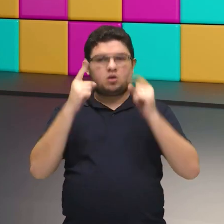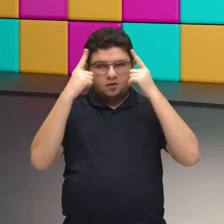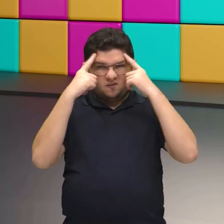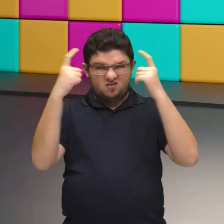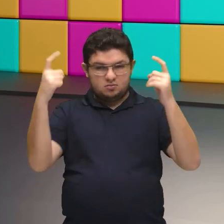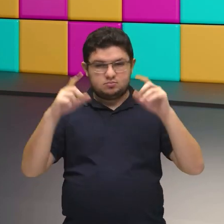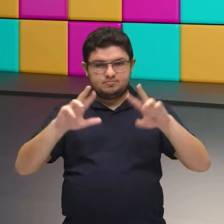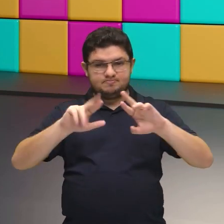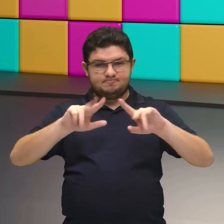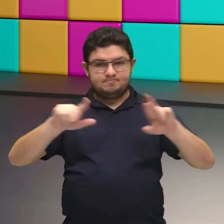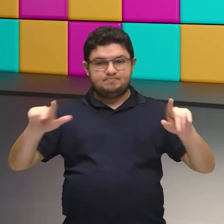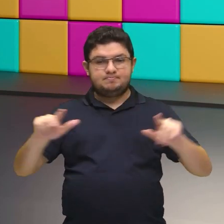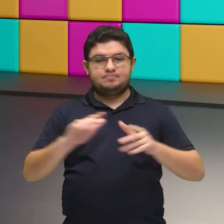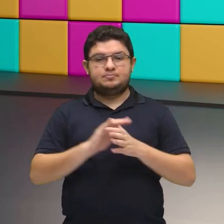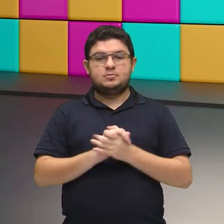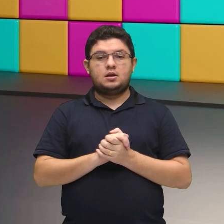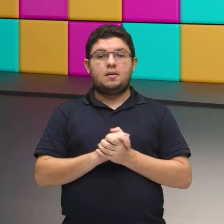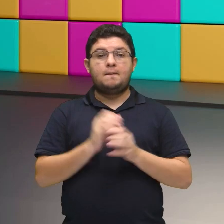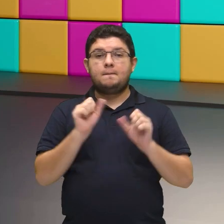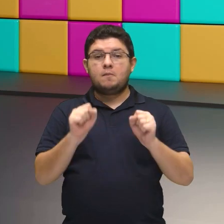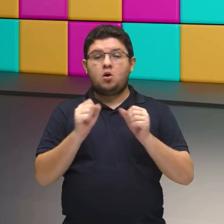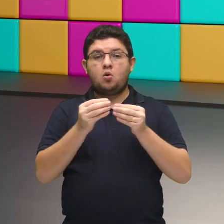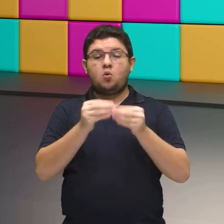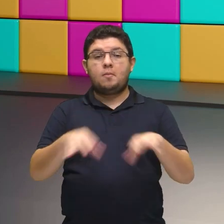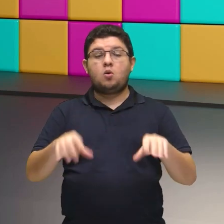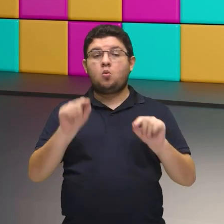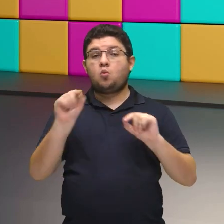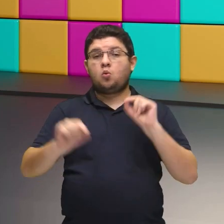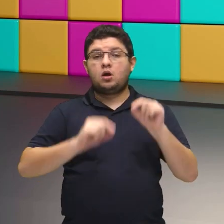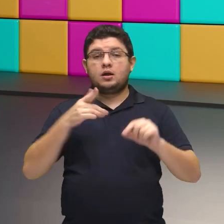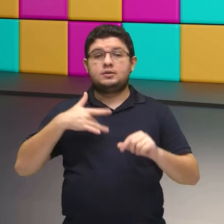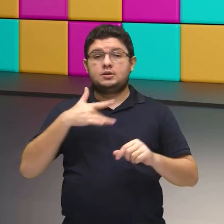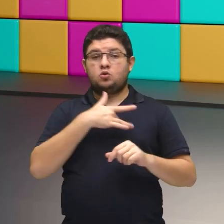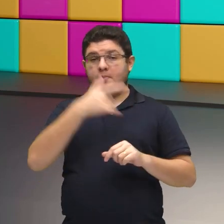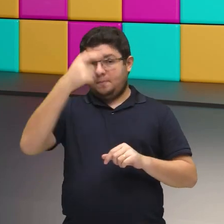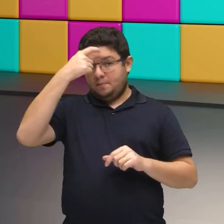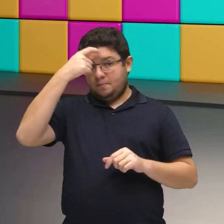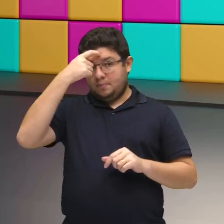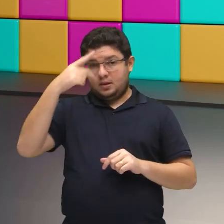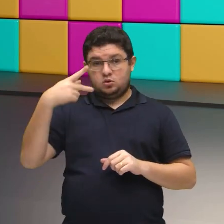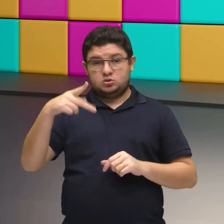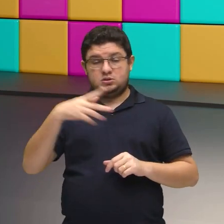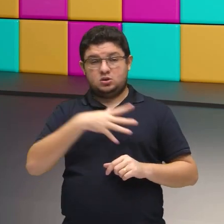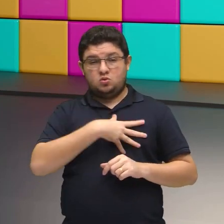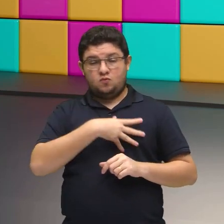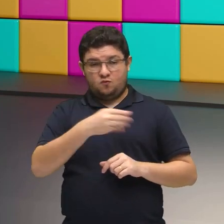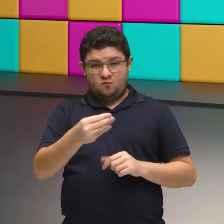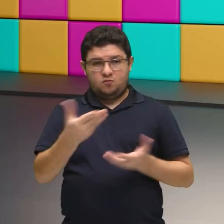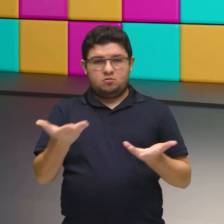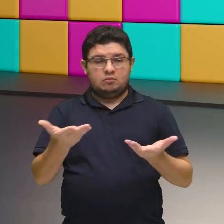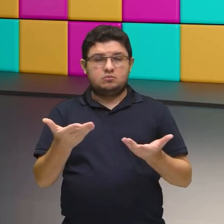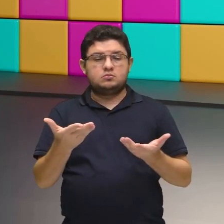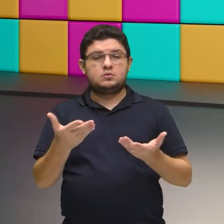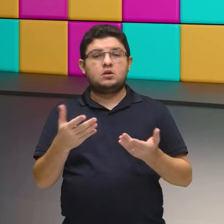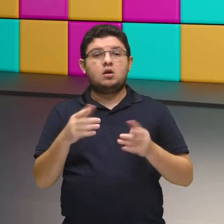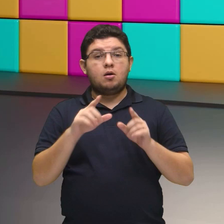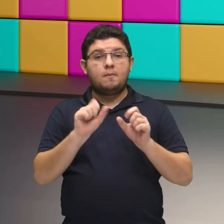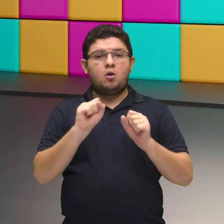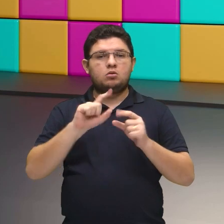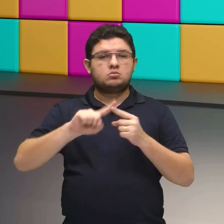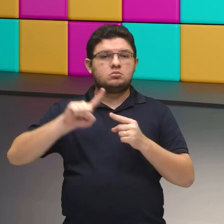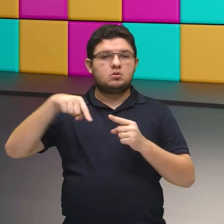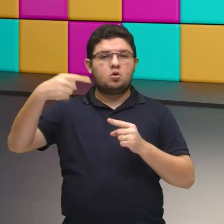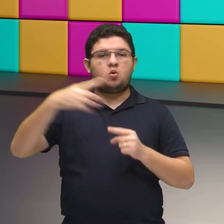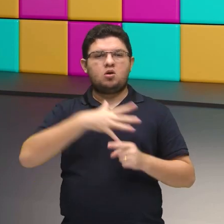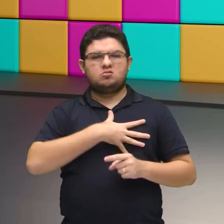Isso pode até comprometer a saúde mental da criança e do adolescente ao ponto de cometer um suicídio,